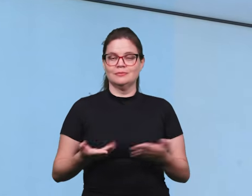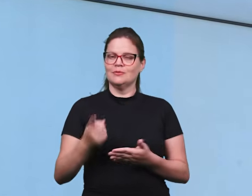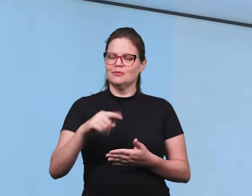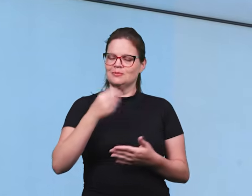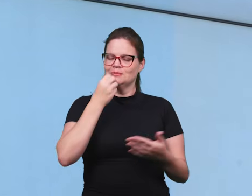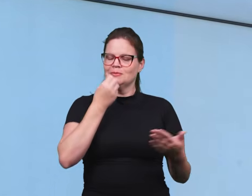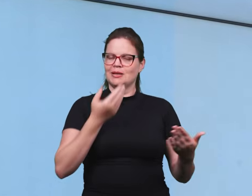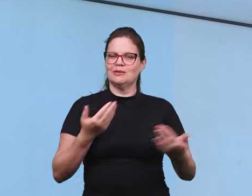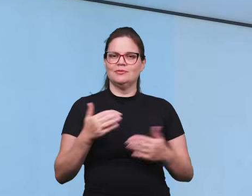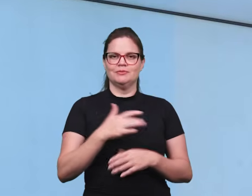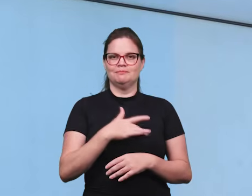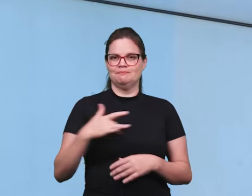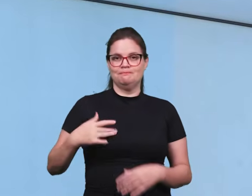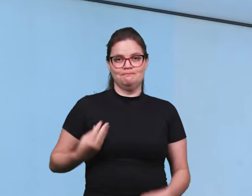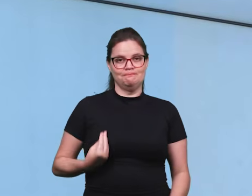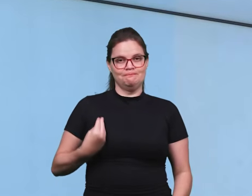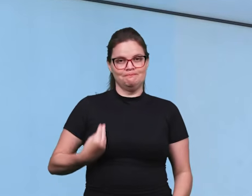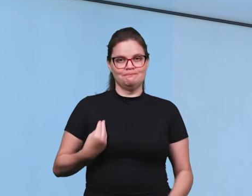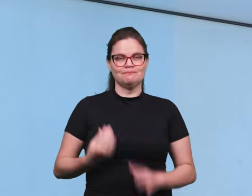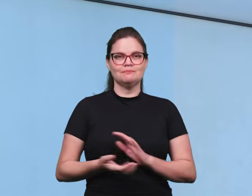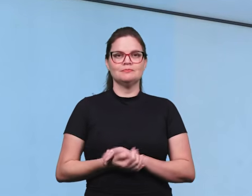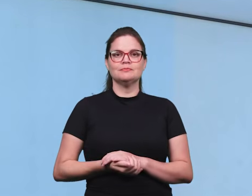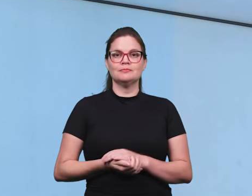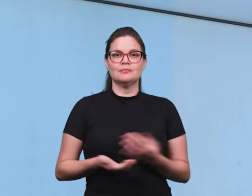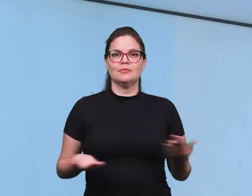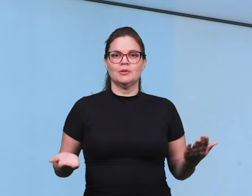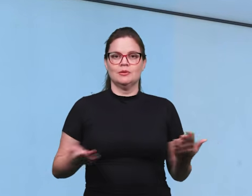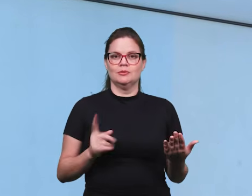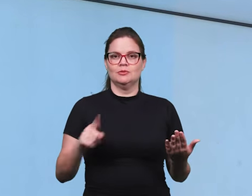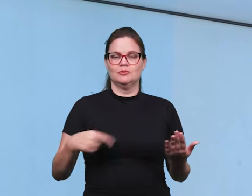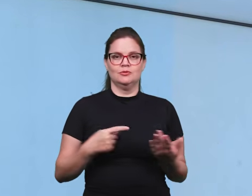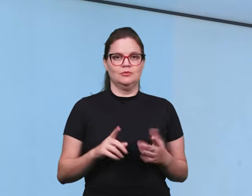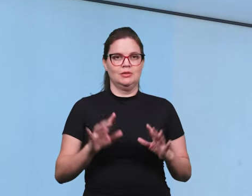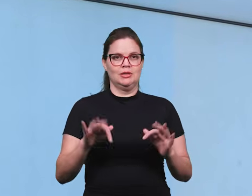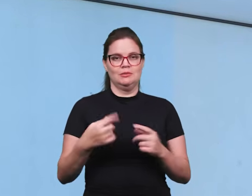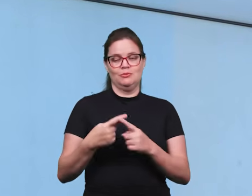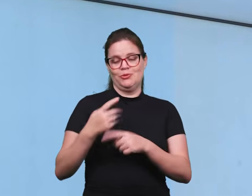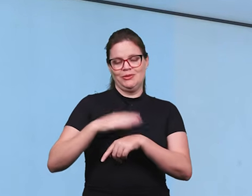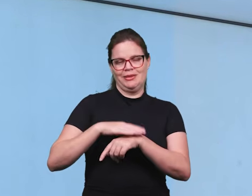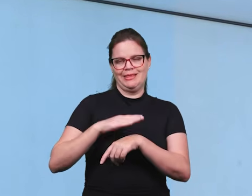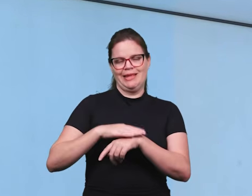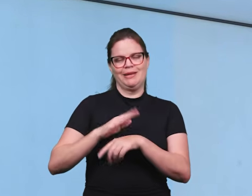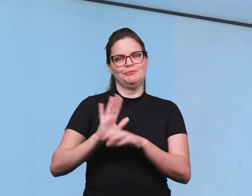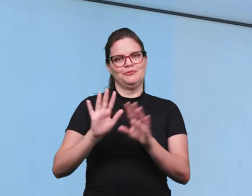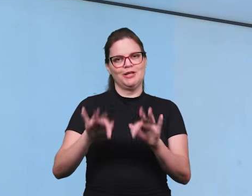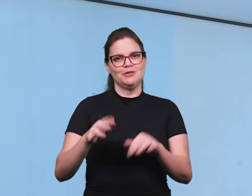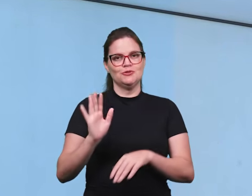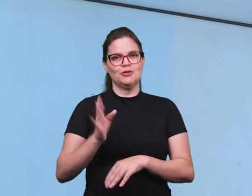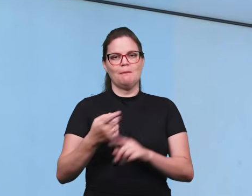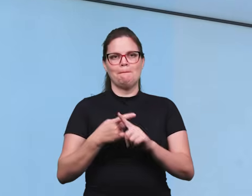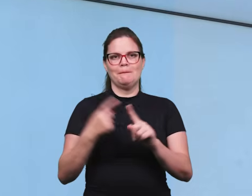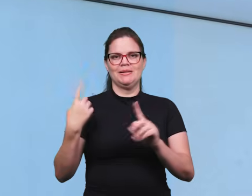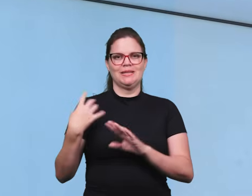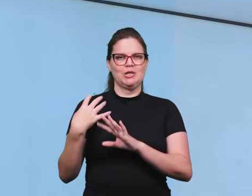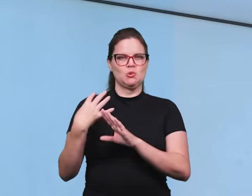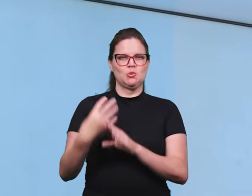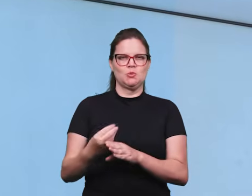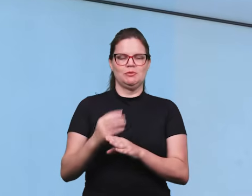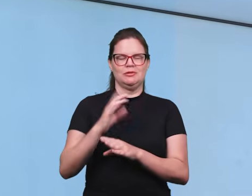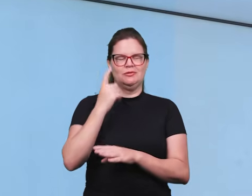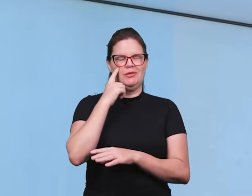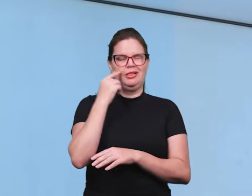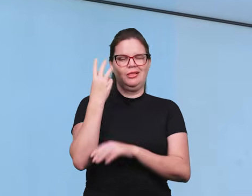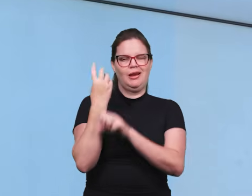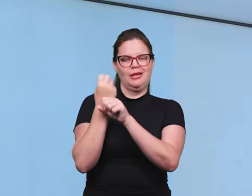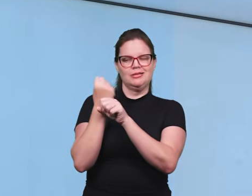muito bem-vindo ao Viver com Saúde. Nós vamos ficar por aqui por conta do tempo. Nós resumimos aqui talvez 3